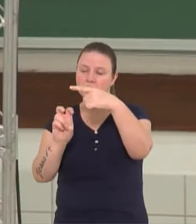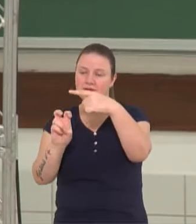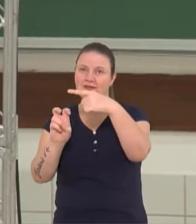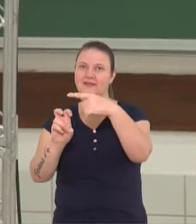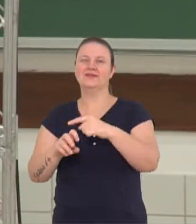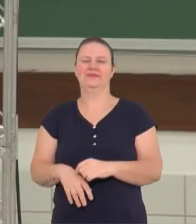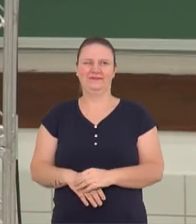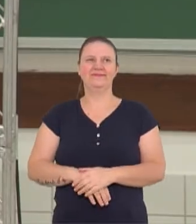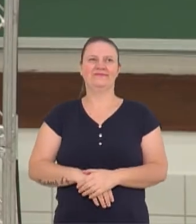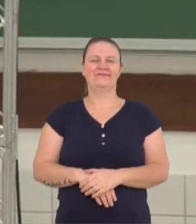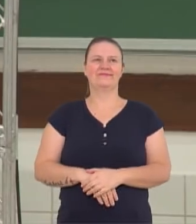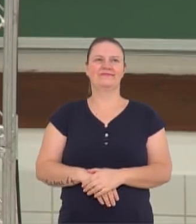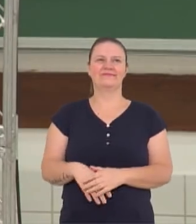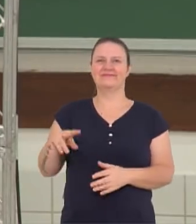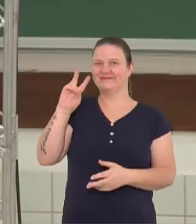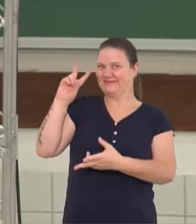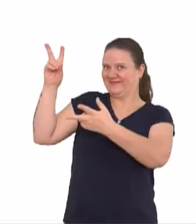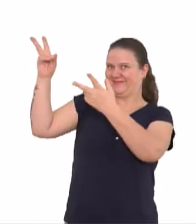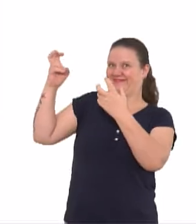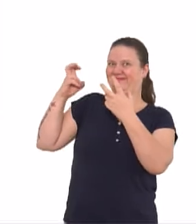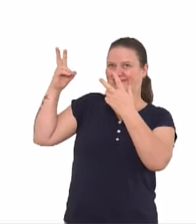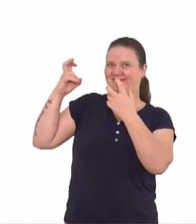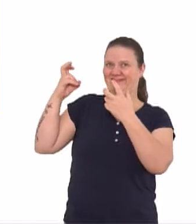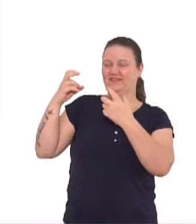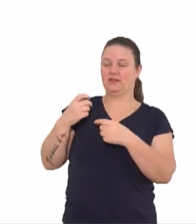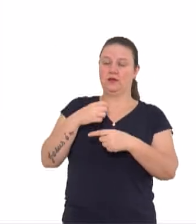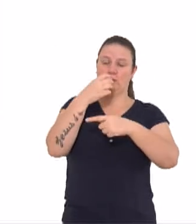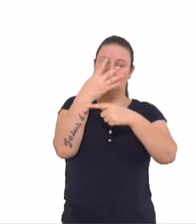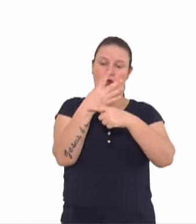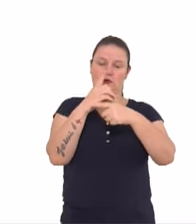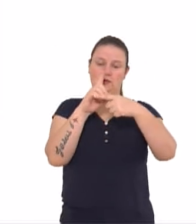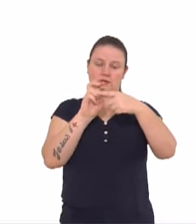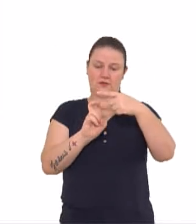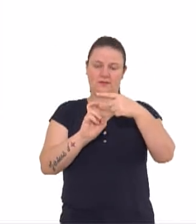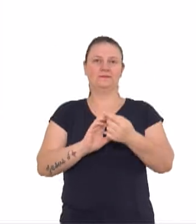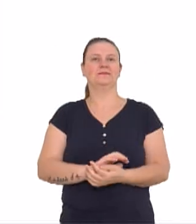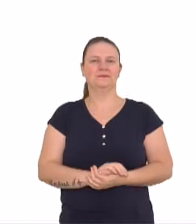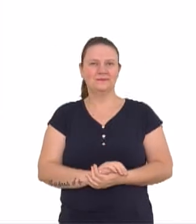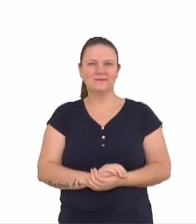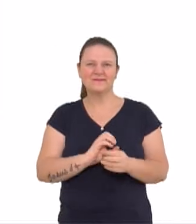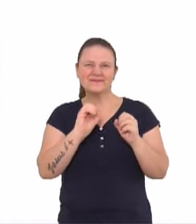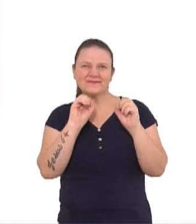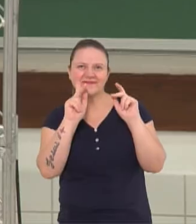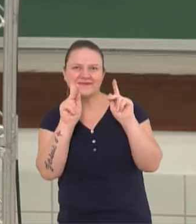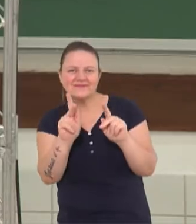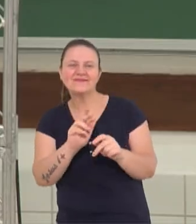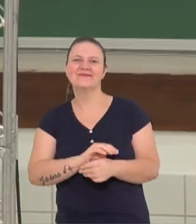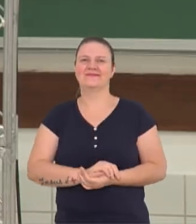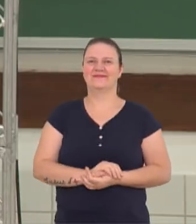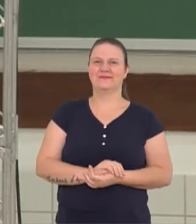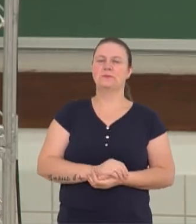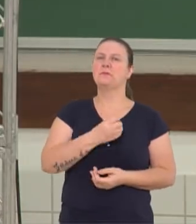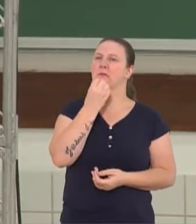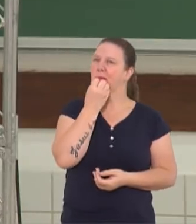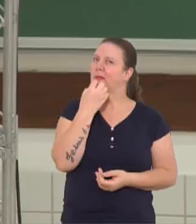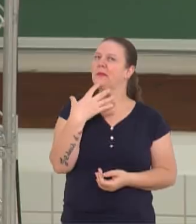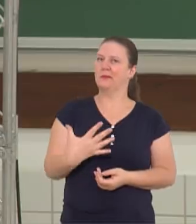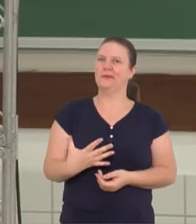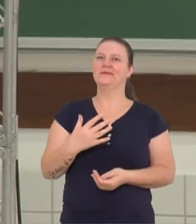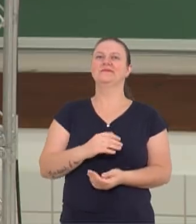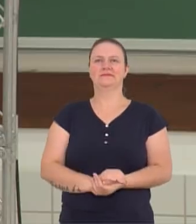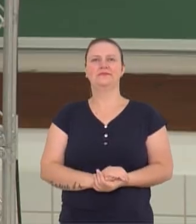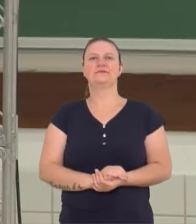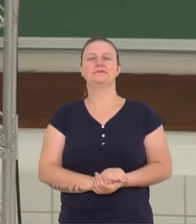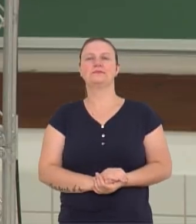ver nossa organização? Olha lá. 4 quinzeavos do terreno. Tudo bem, pessoal? Muito bem. Vamos